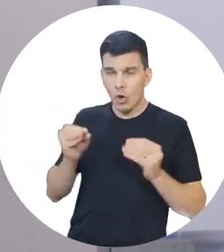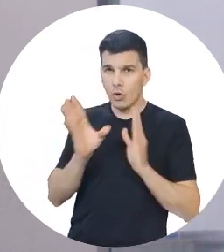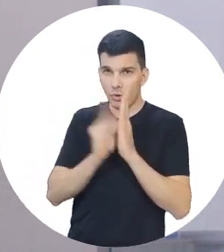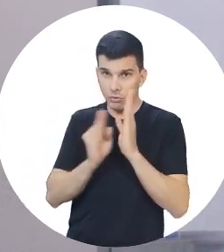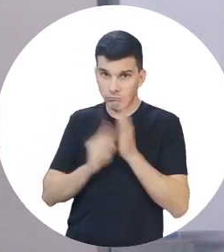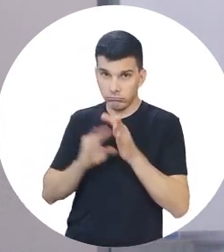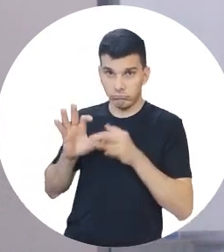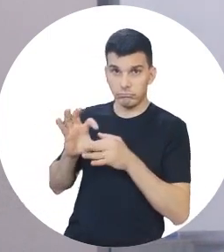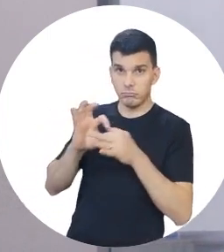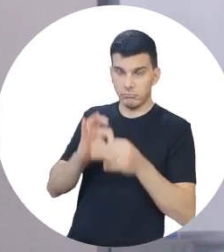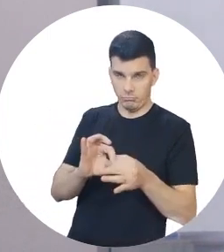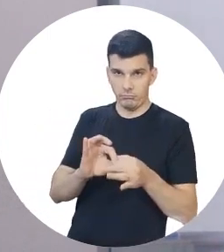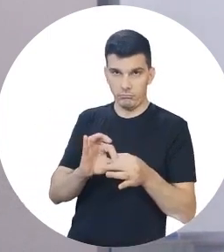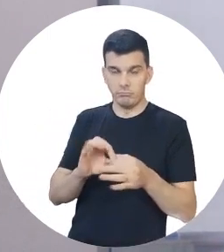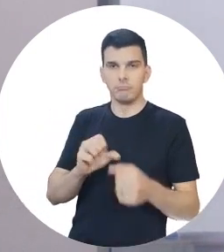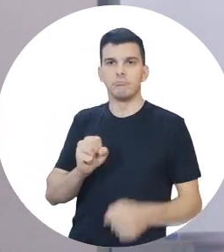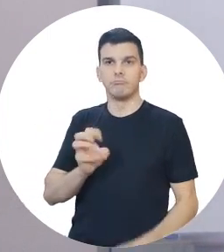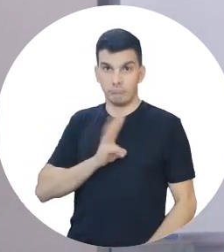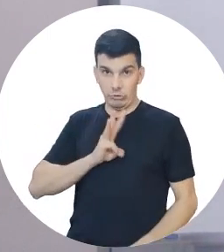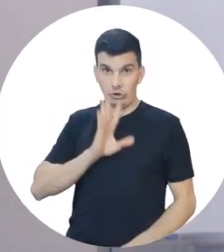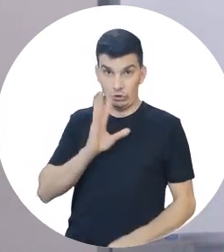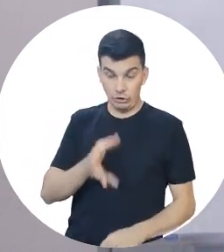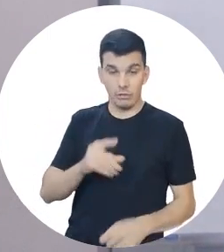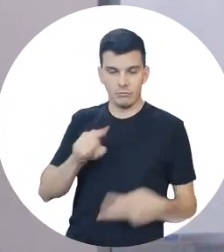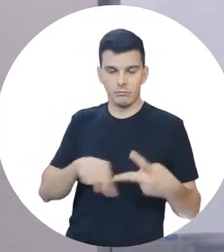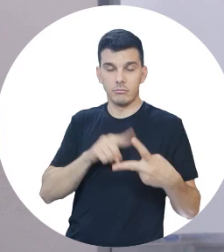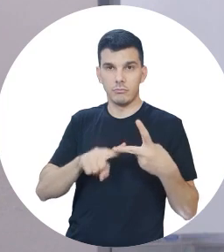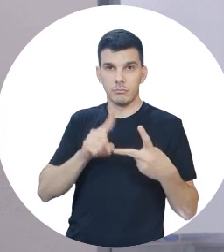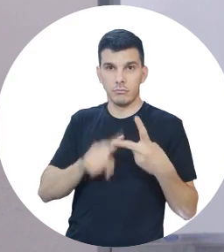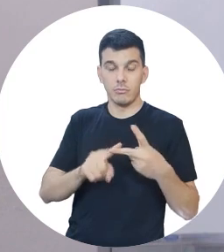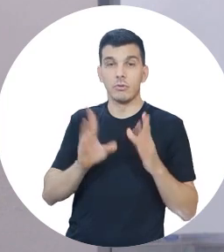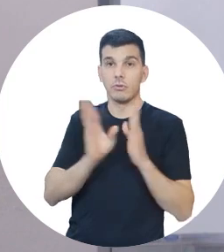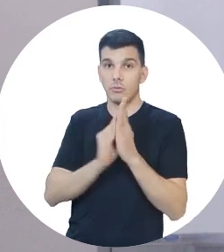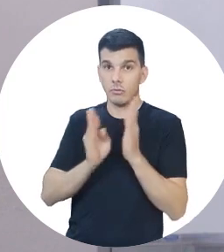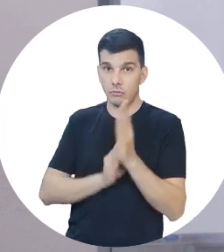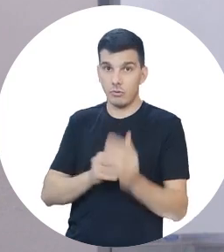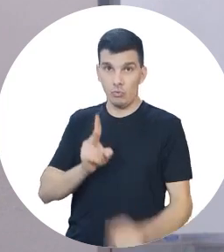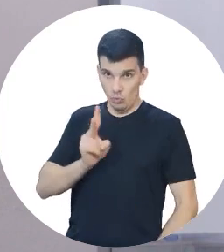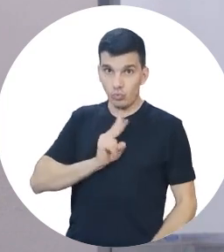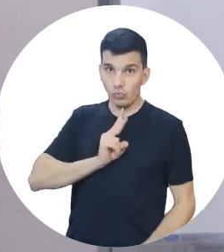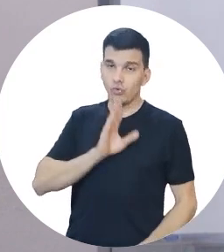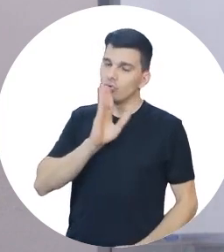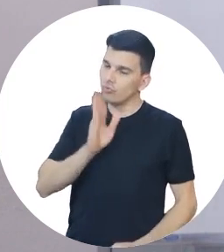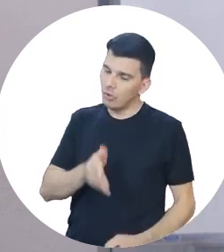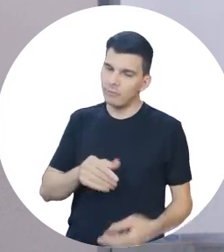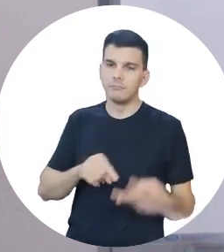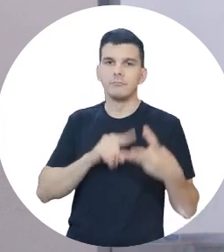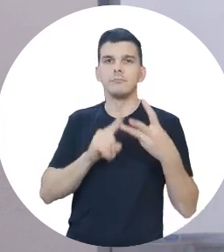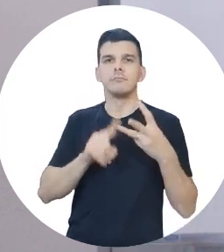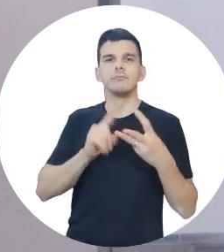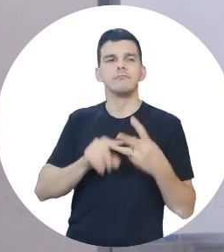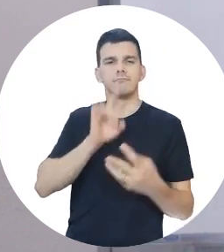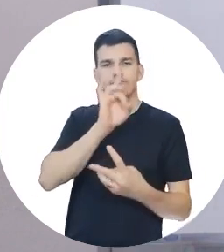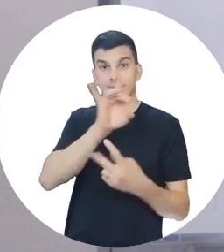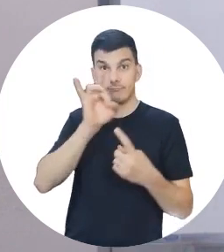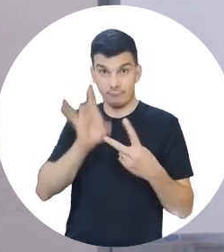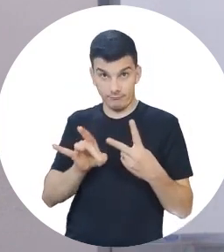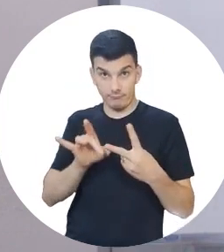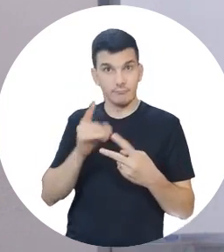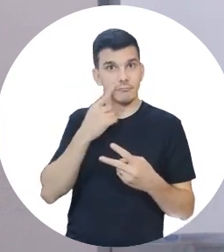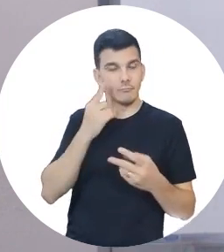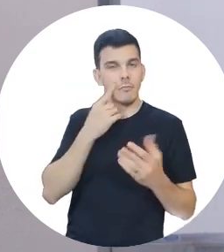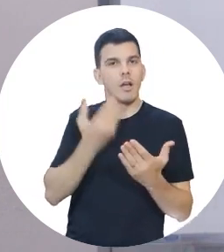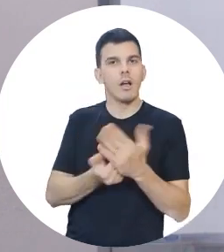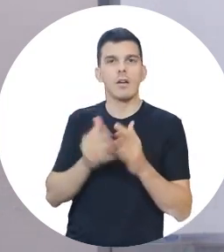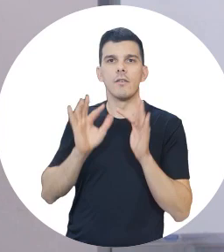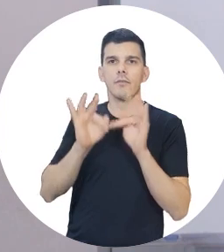Vimos todos os conteúdos associados ao terceiro ano do ensino médio, posteriormente os conteúdos associados ao segundo ano do ensino médio, e cada uma